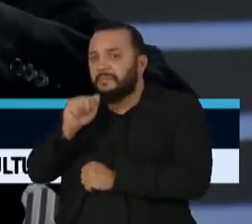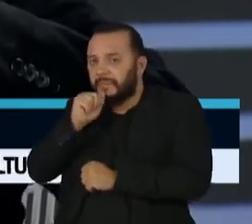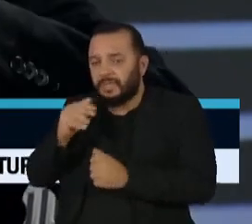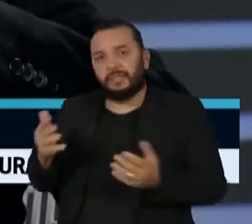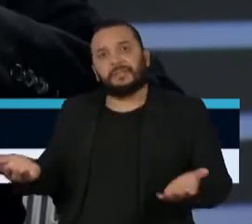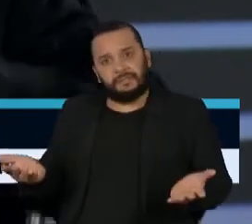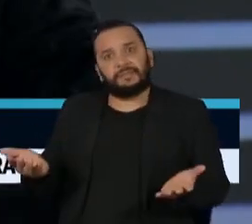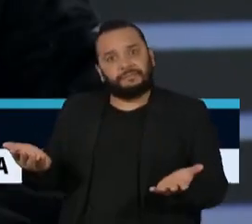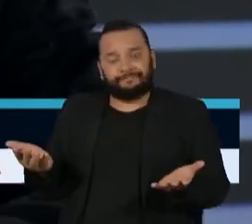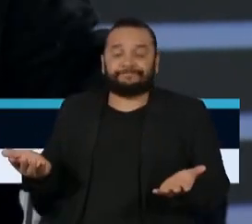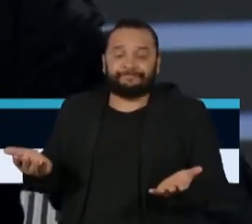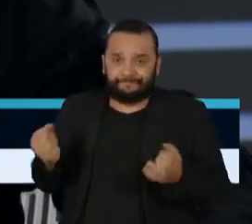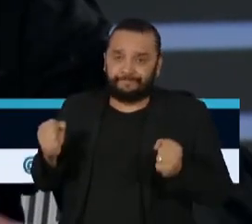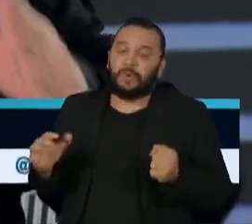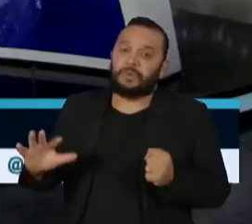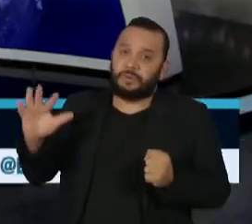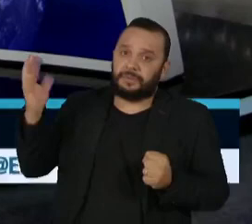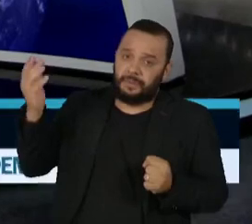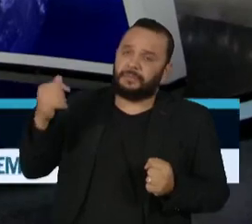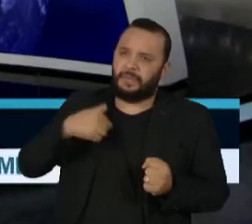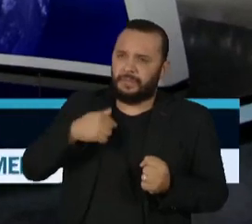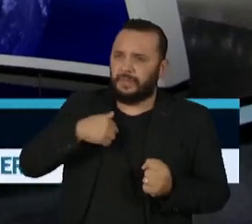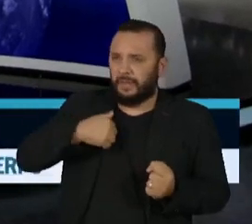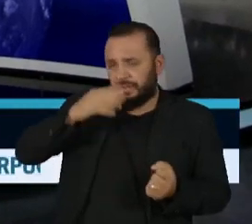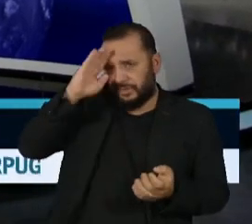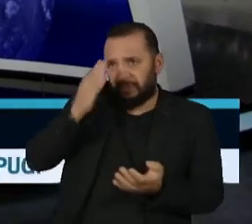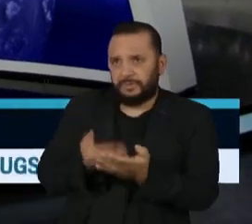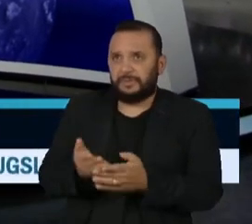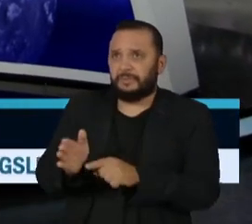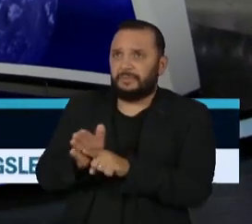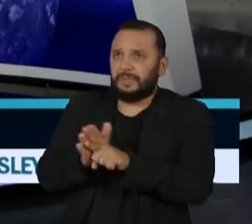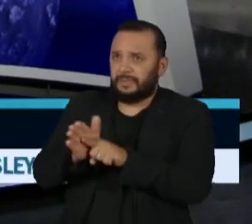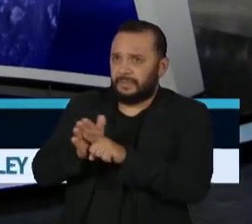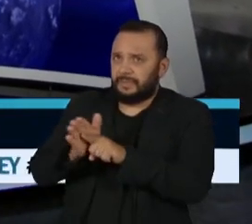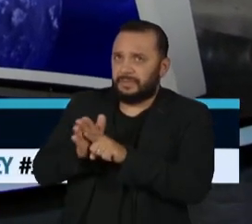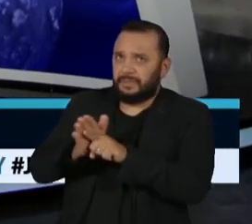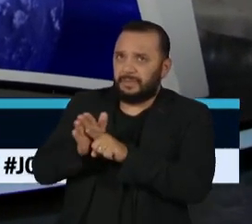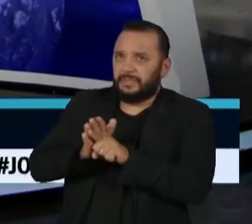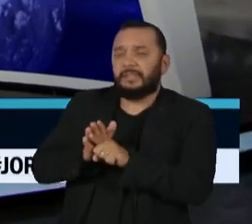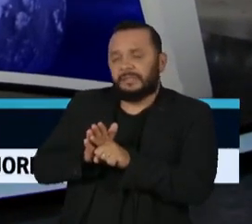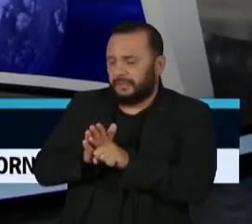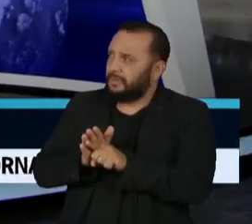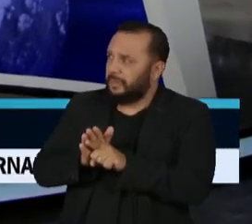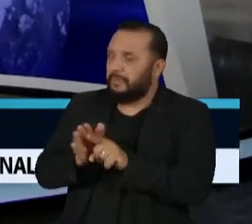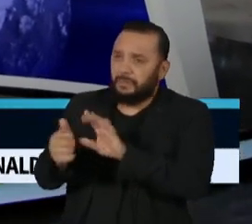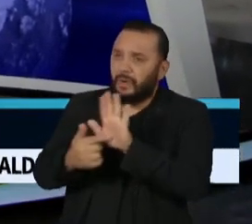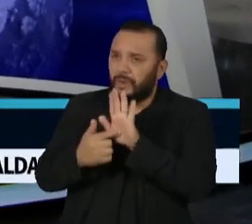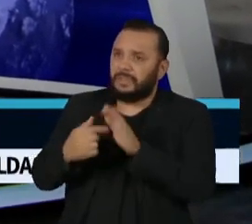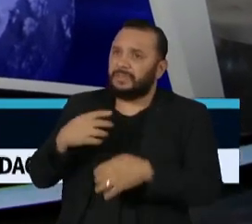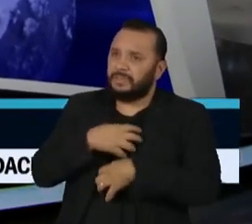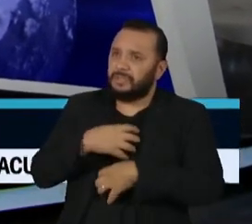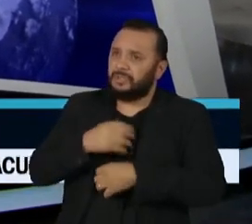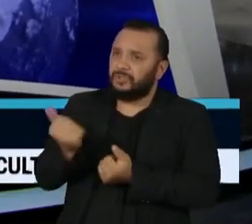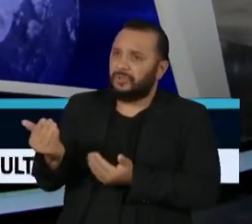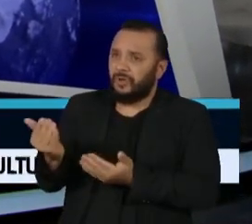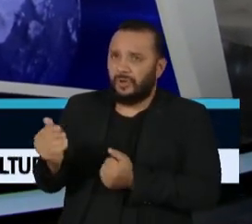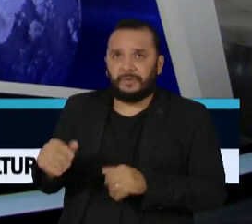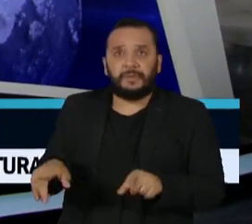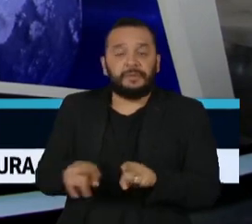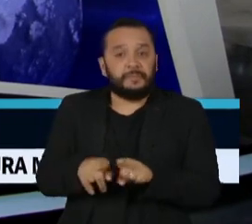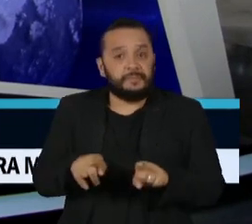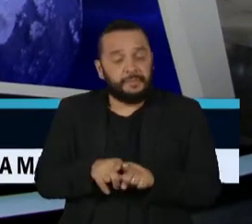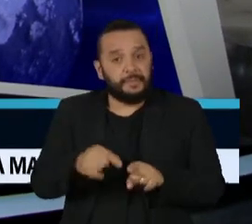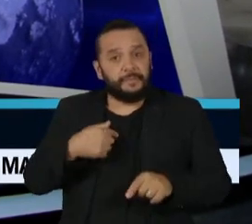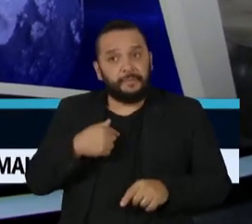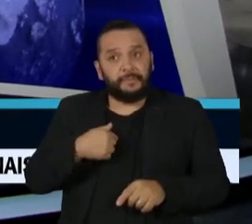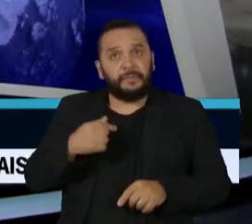dois níveis de situação. Mas não há dúvida que eu acho que a pesquisa pega, a gente se sente mais jovem mesmo. E o nível cultural e o bom humor